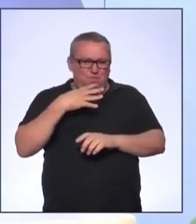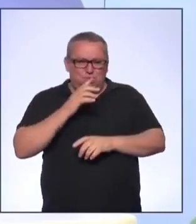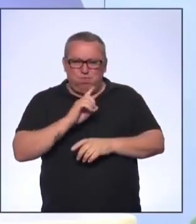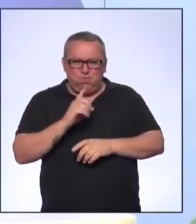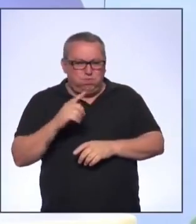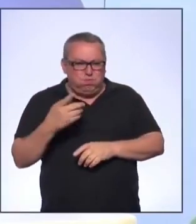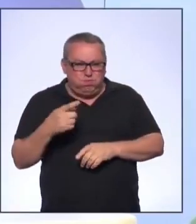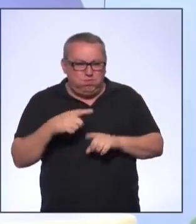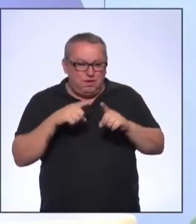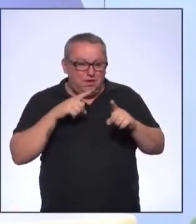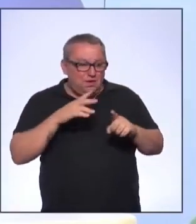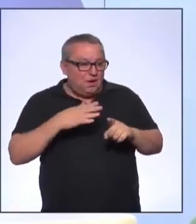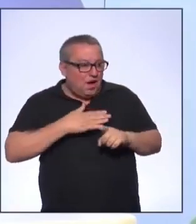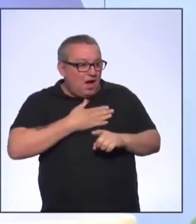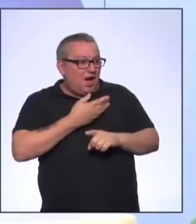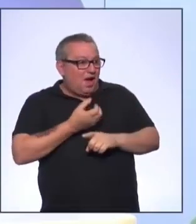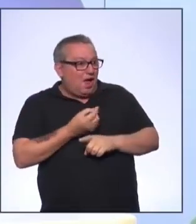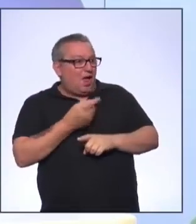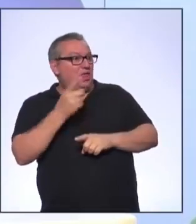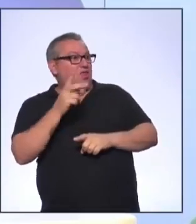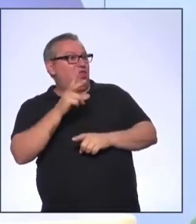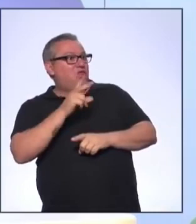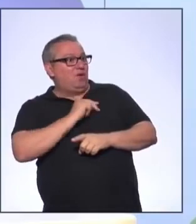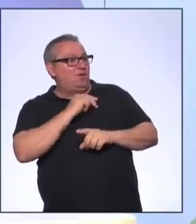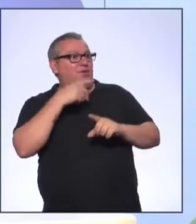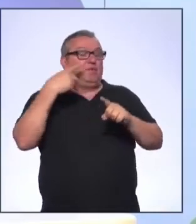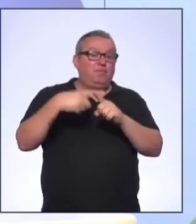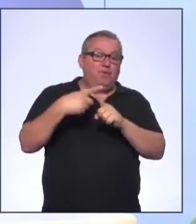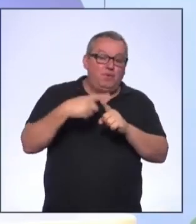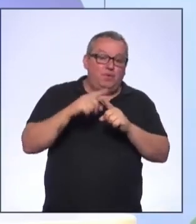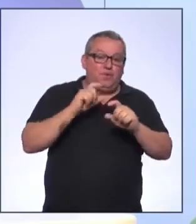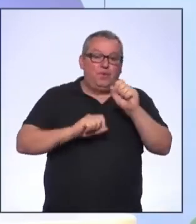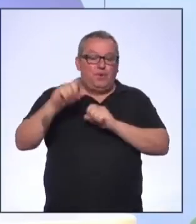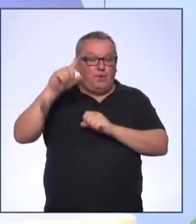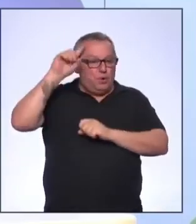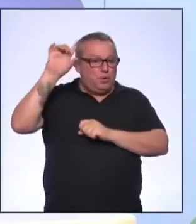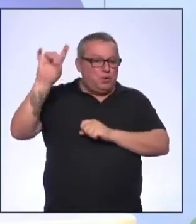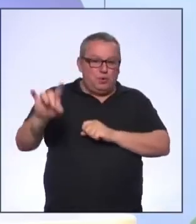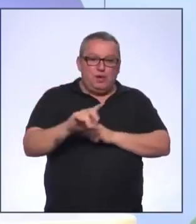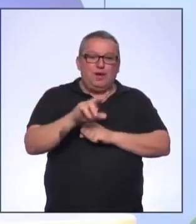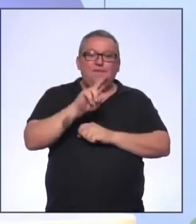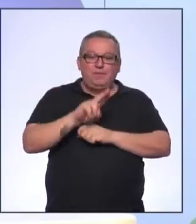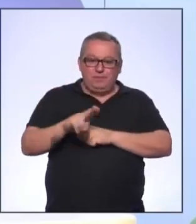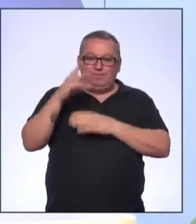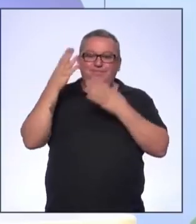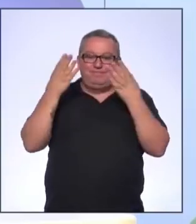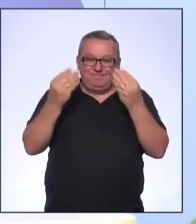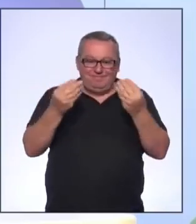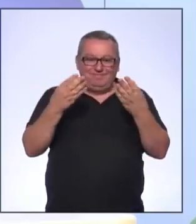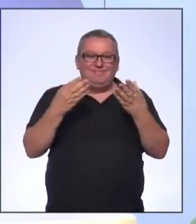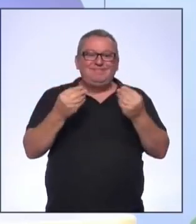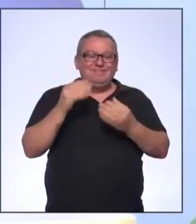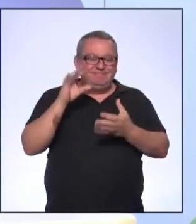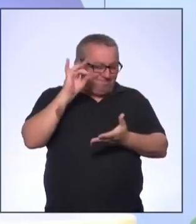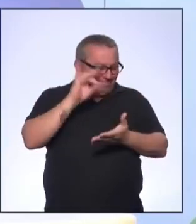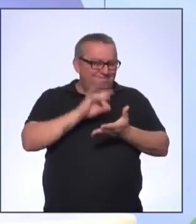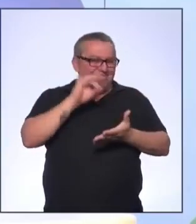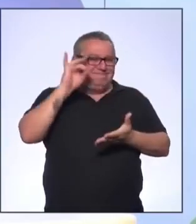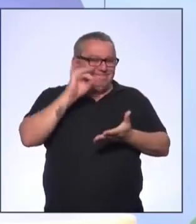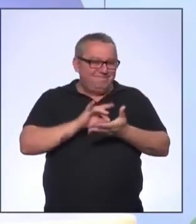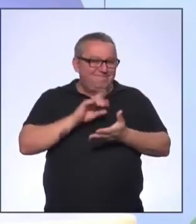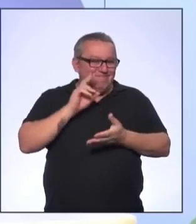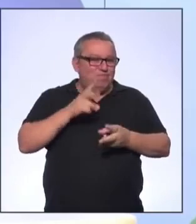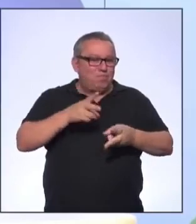E assim, eles vão se surpreender, professor, porque durante o dia a dia, eles usam muito, viu? Vocês